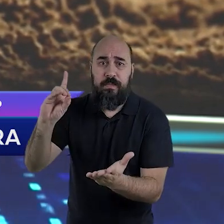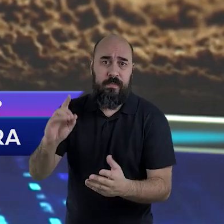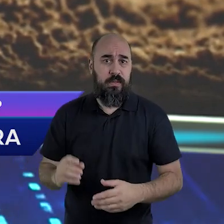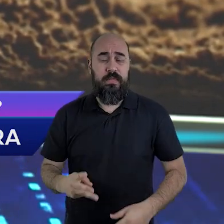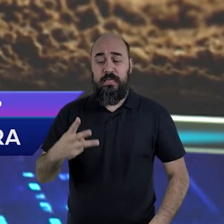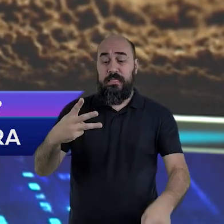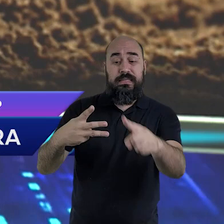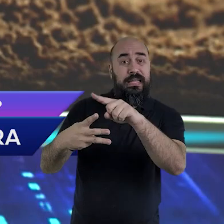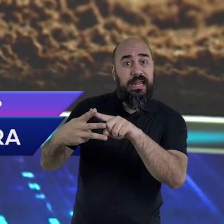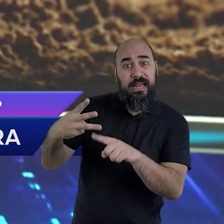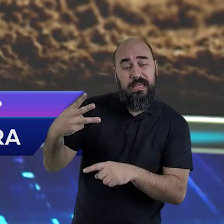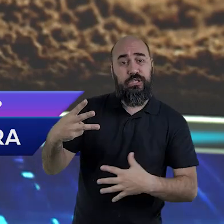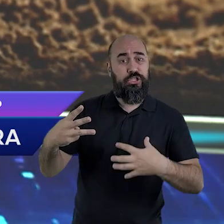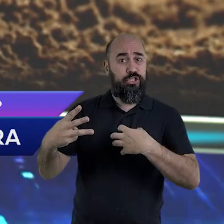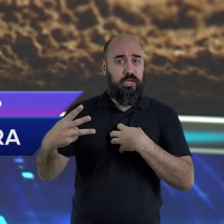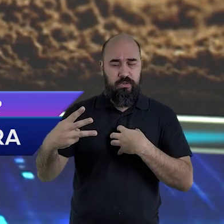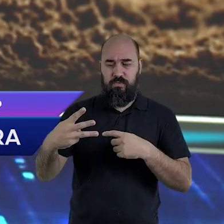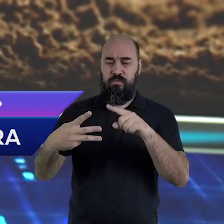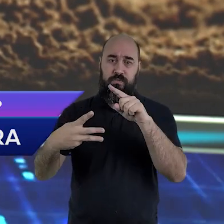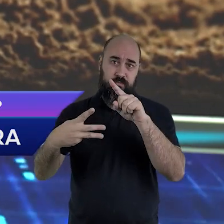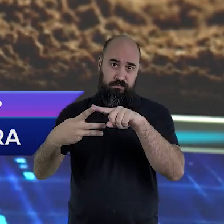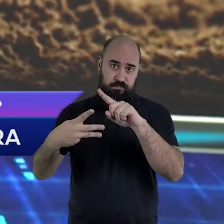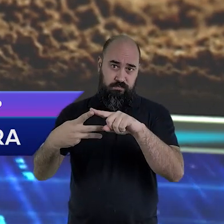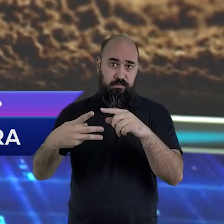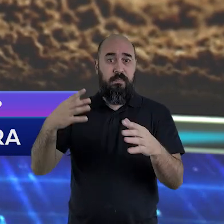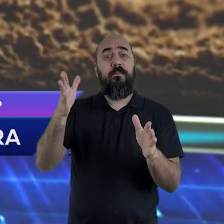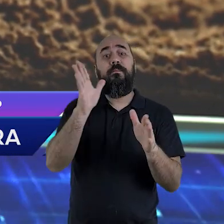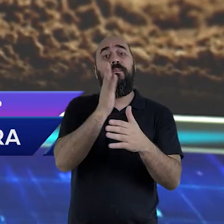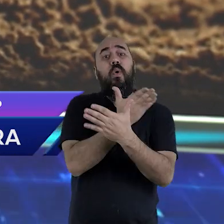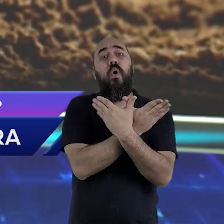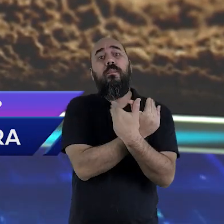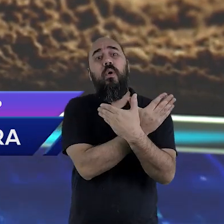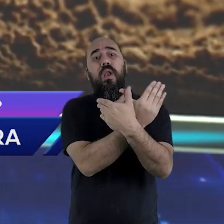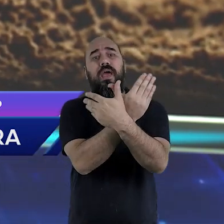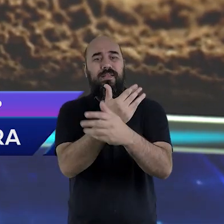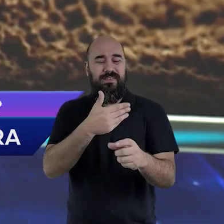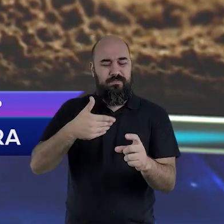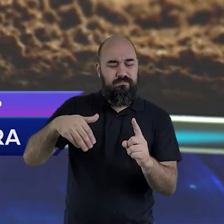é lendo superficialmente, como a borboleta.